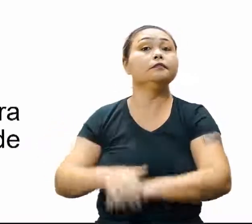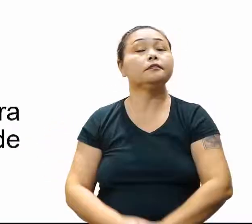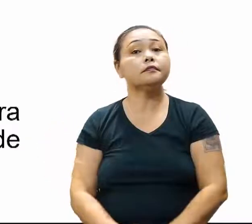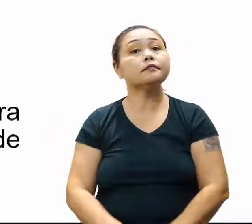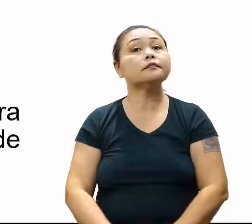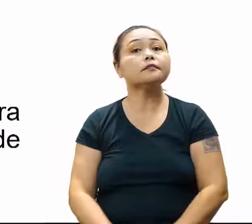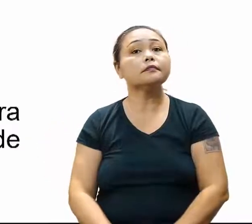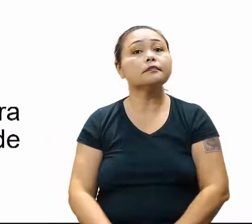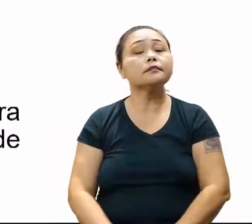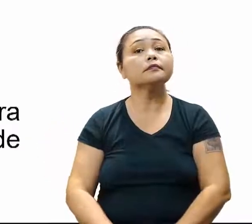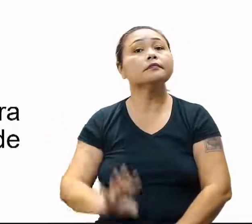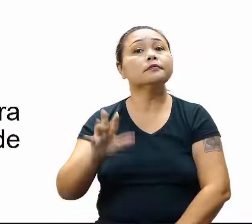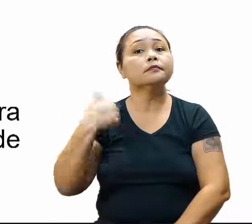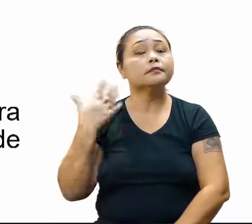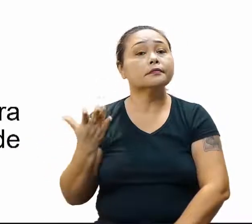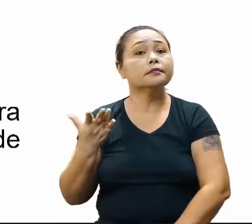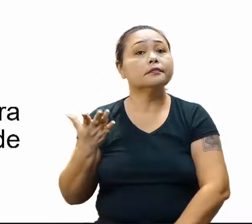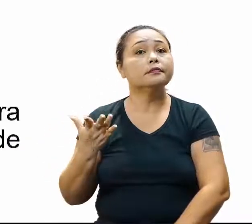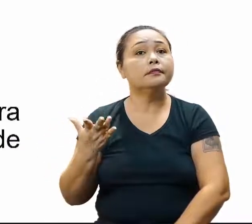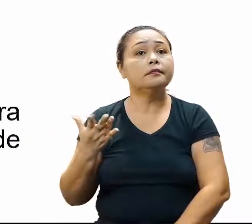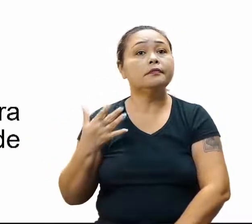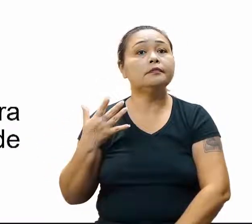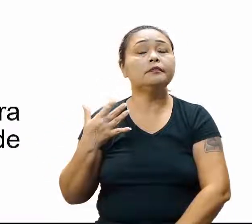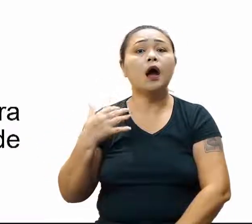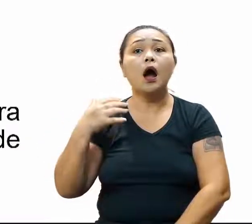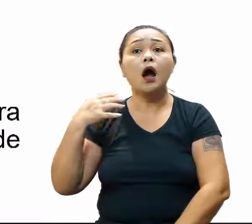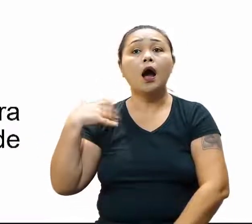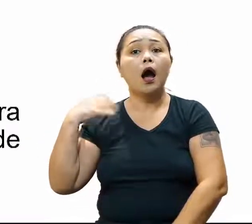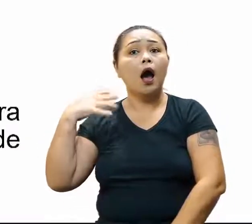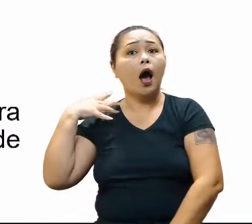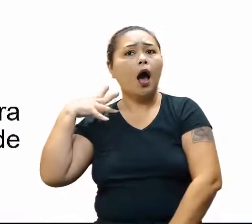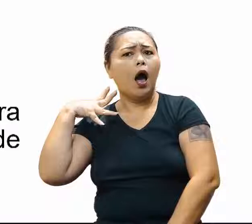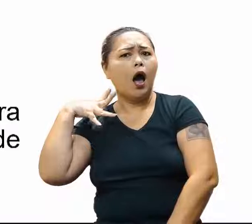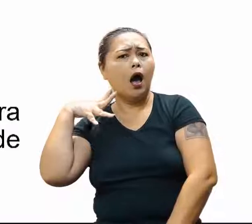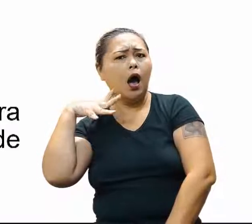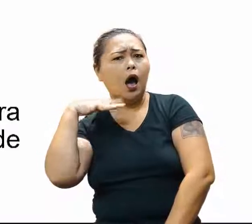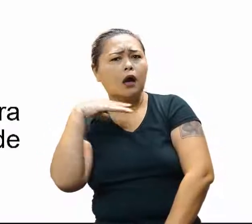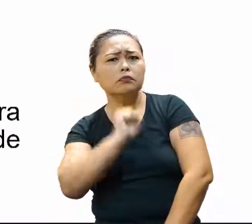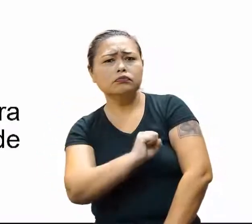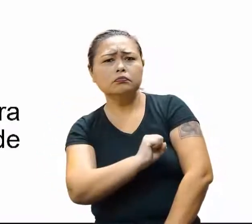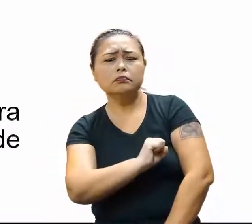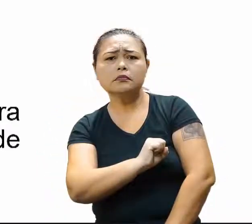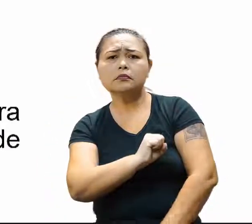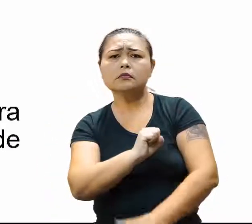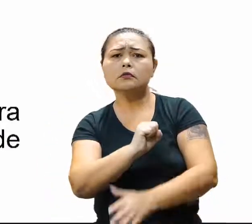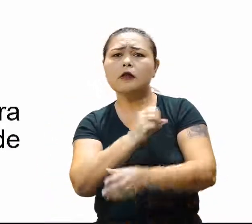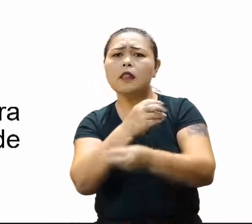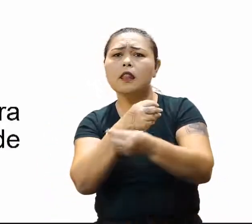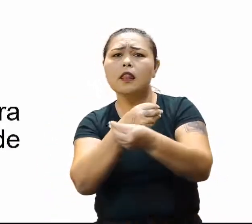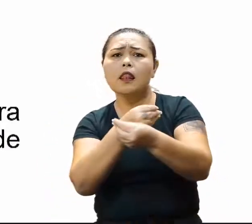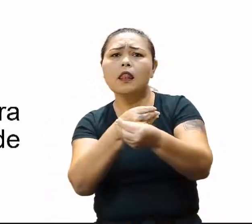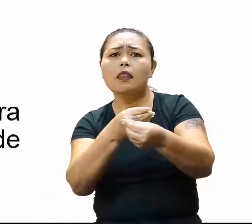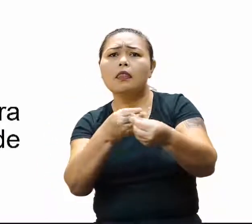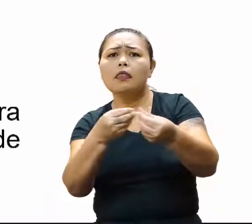bom? Olha lá. O rápido esgotamento das